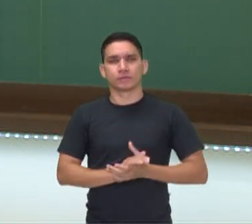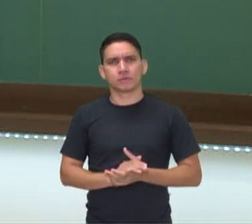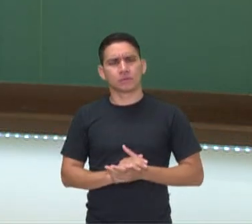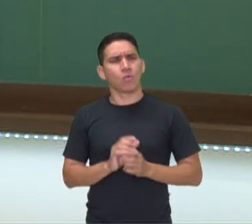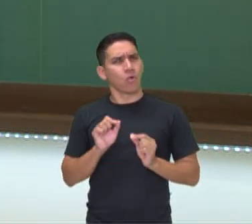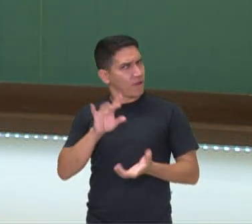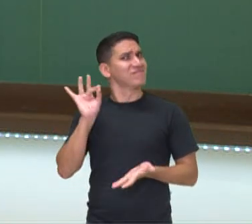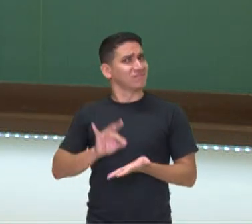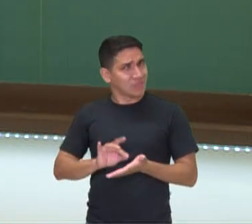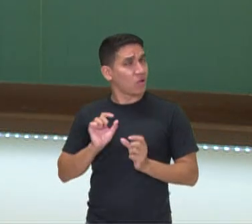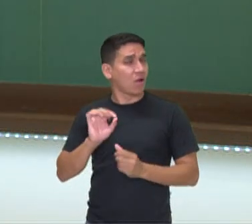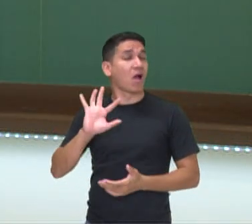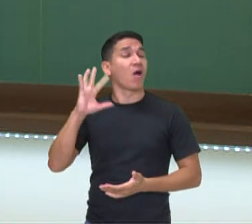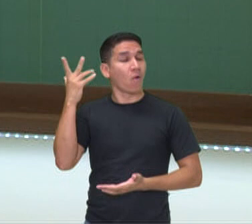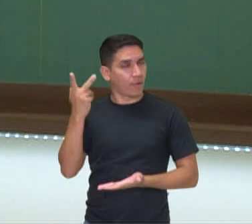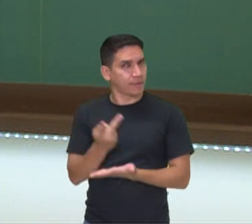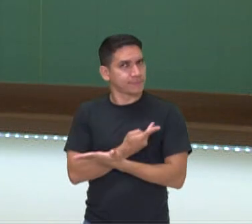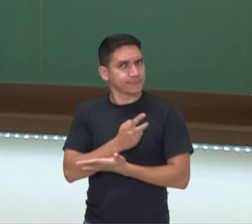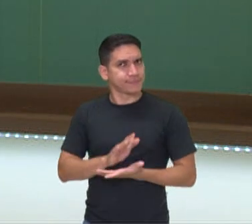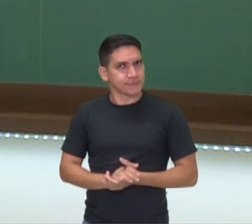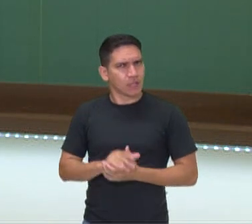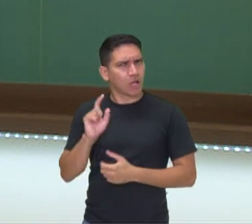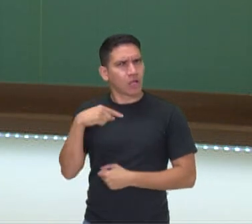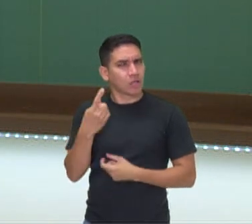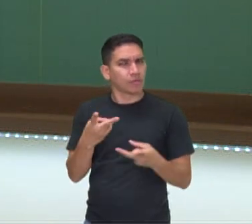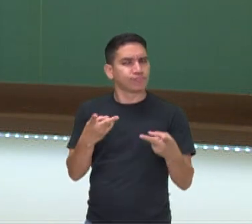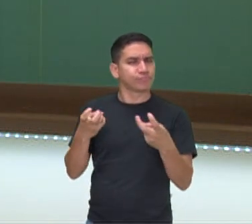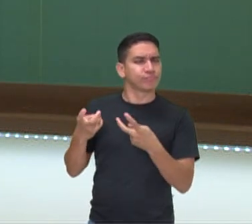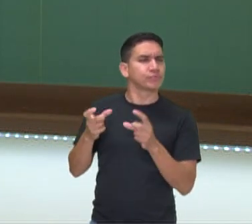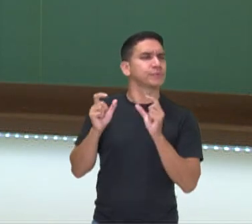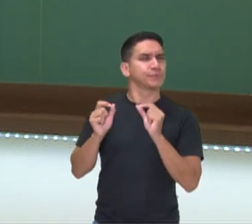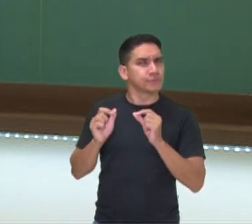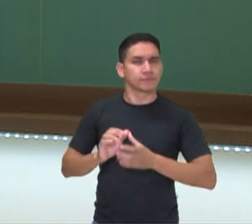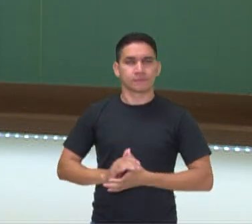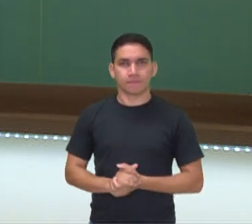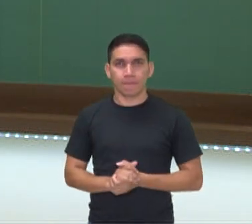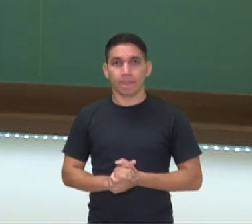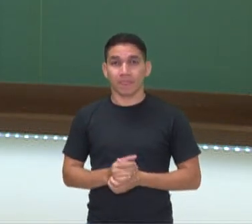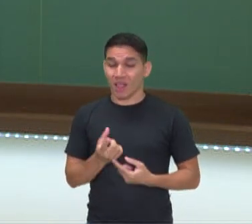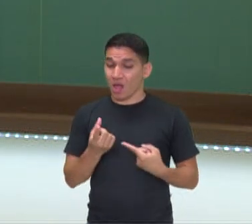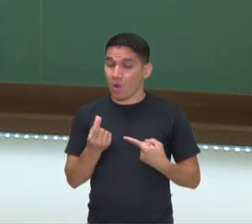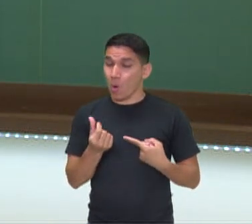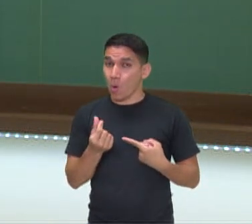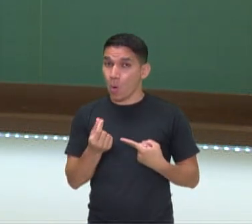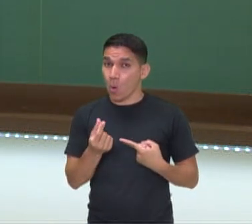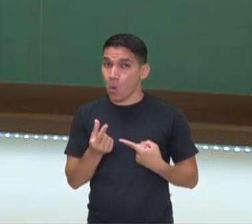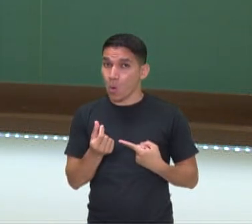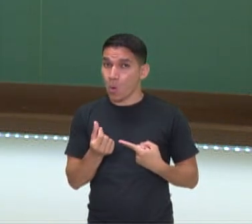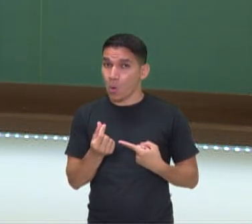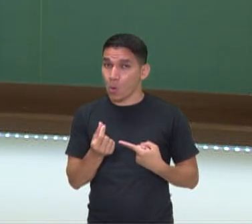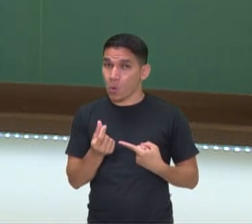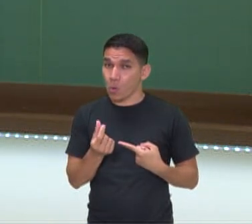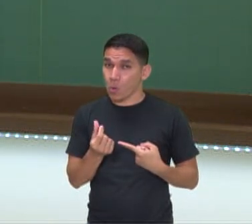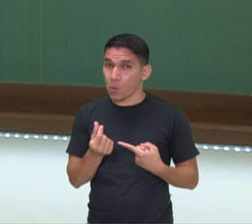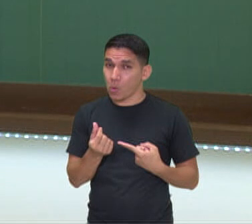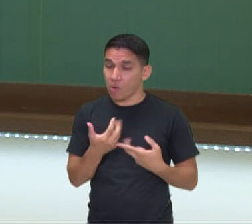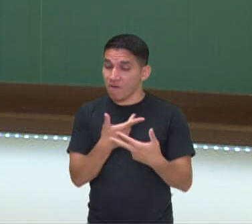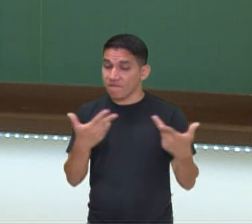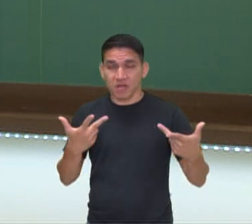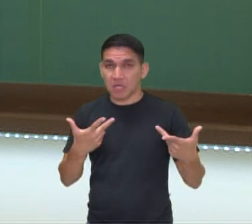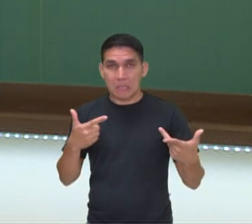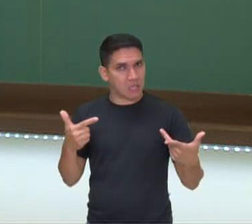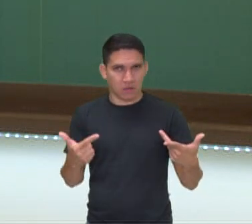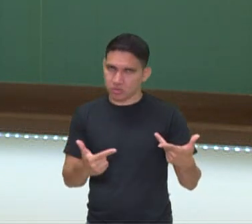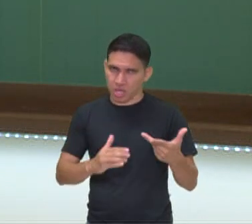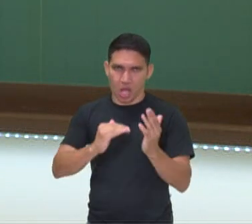de fato acontece, que a gente consegue se deparar, é que os preços, eles muitas vezes não sofrem